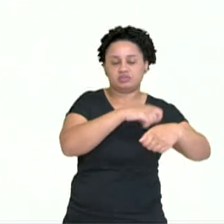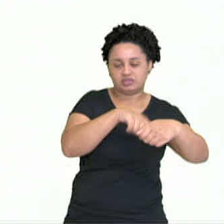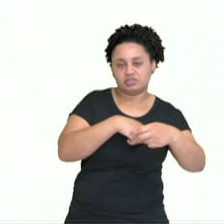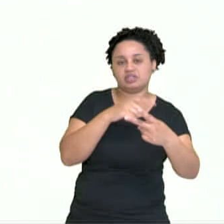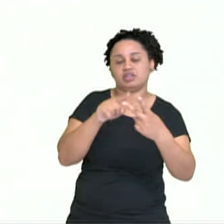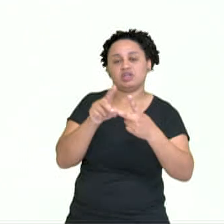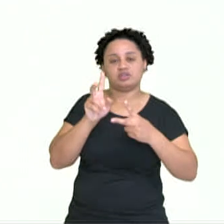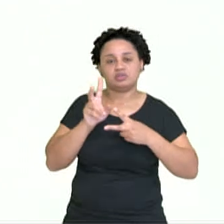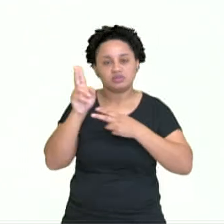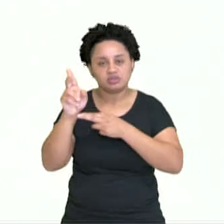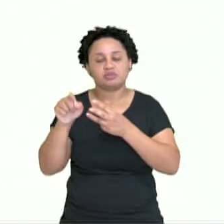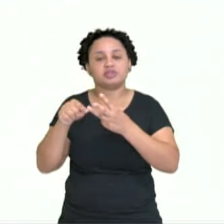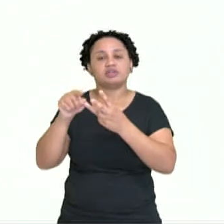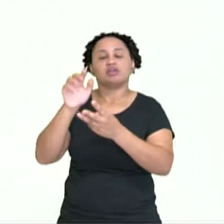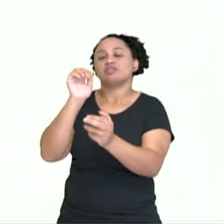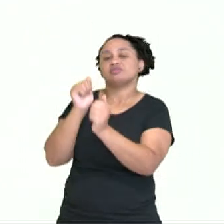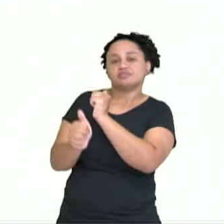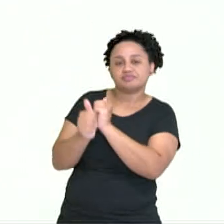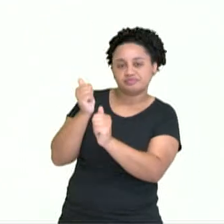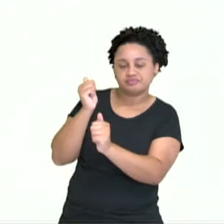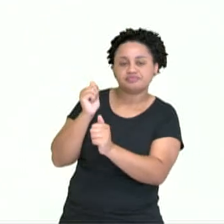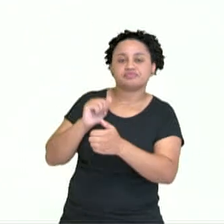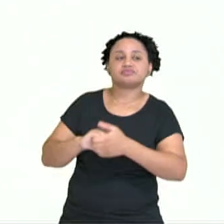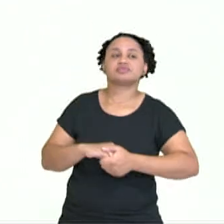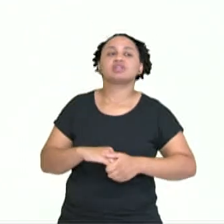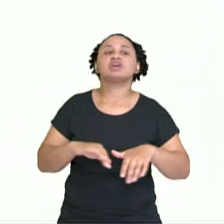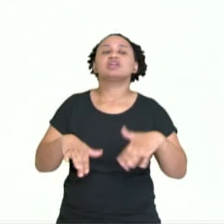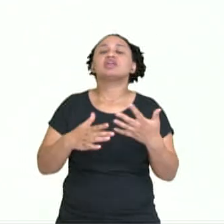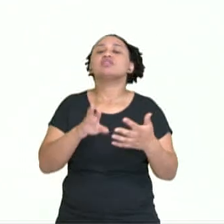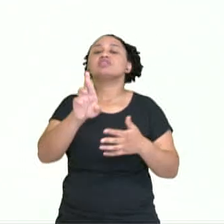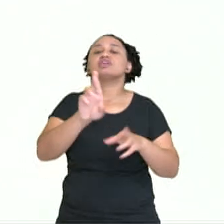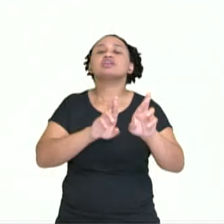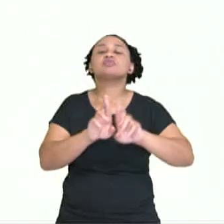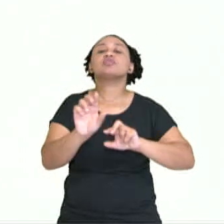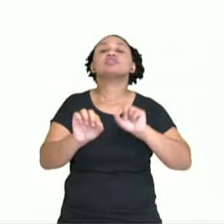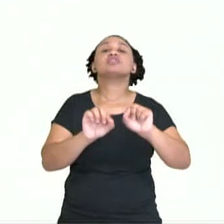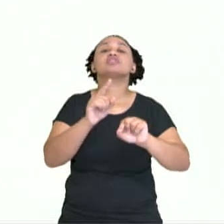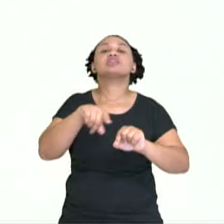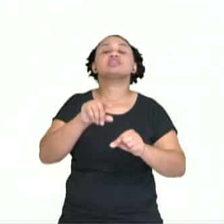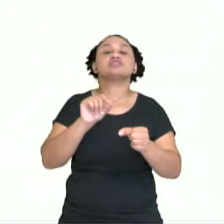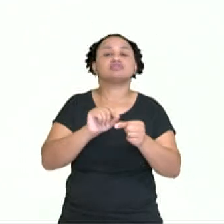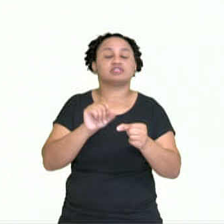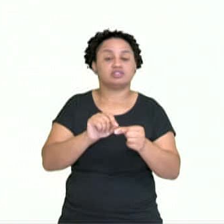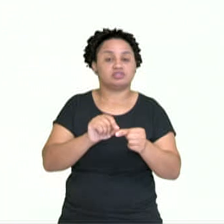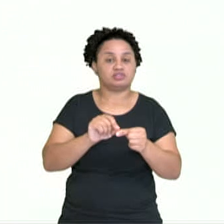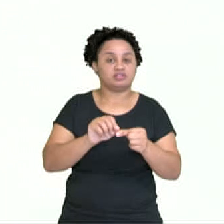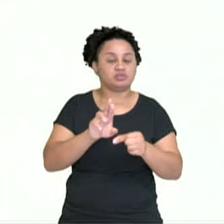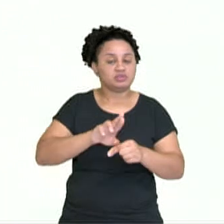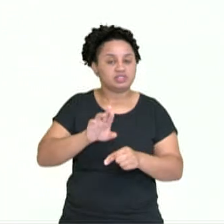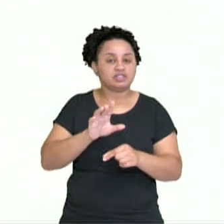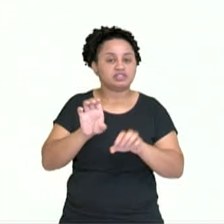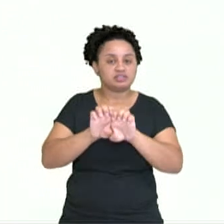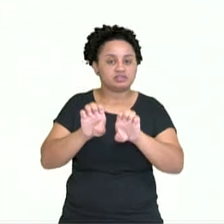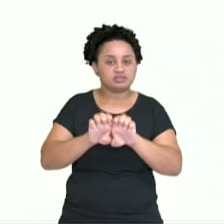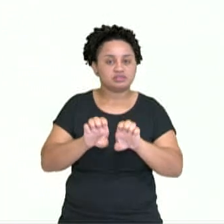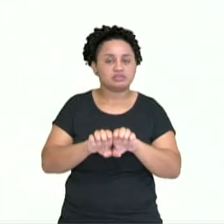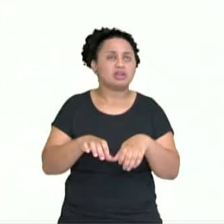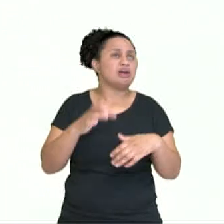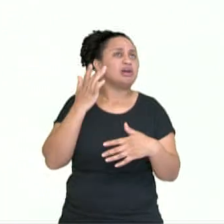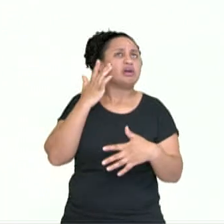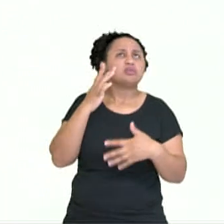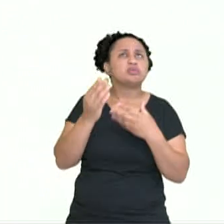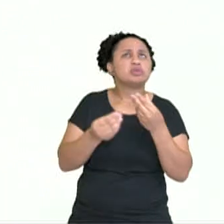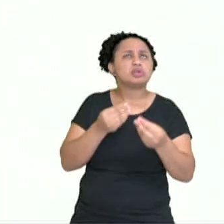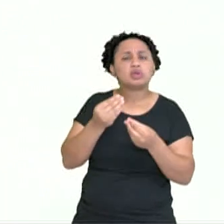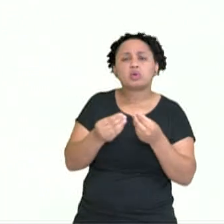a galera aqui está jogando futebol. Então, vocês vão responder o que eles estão fazendo, usando a estrutura do presente contínuo. Ah, eu não sei como é que é dormir